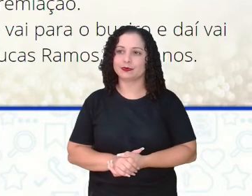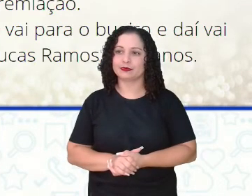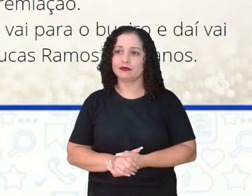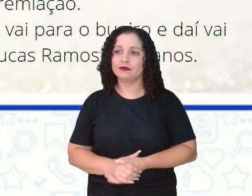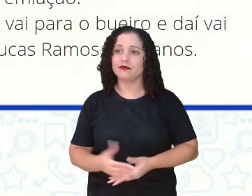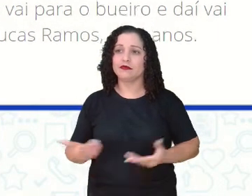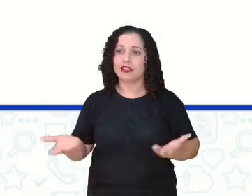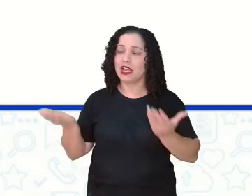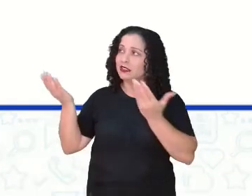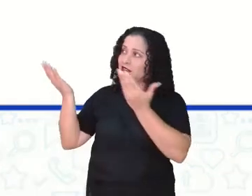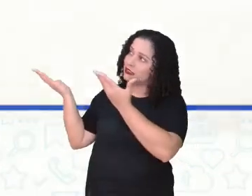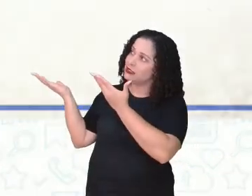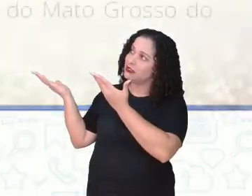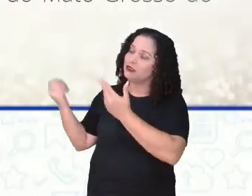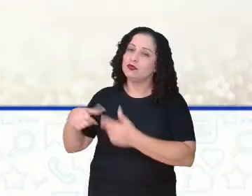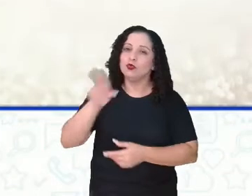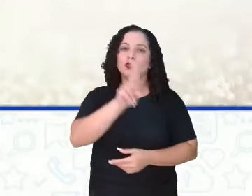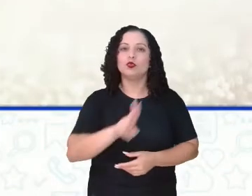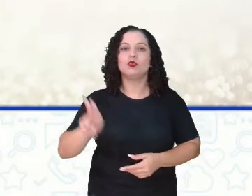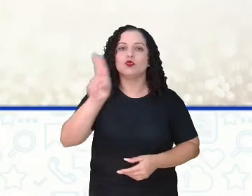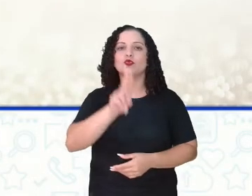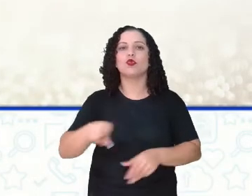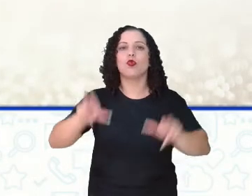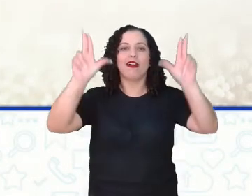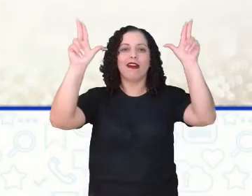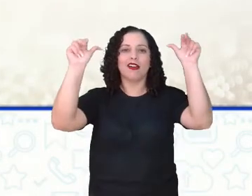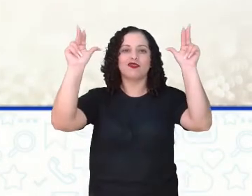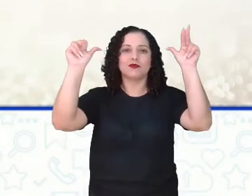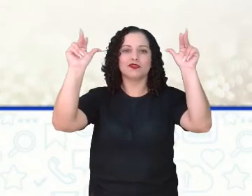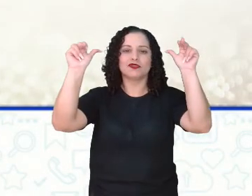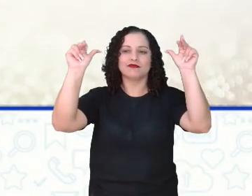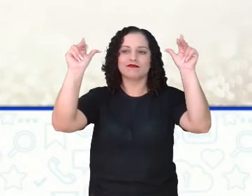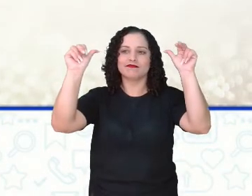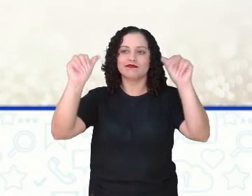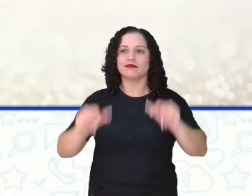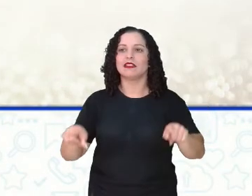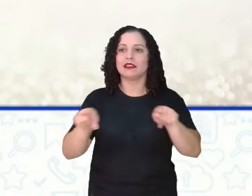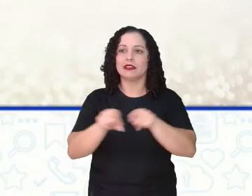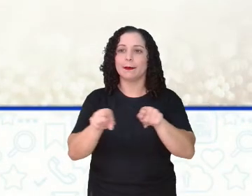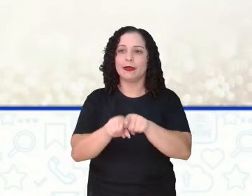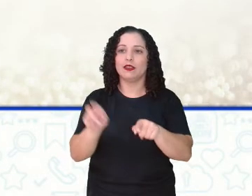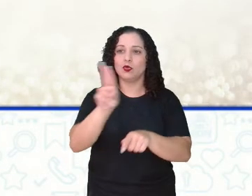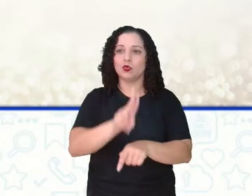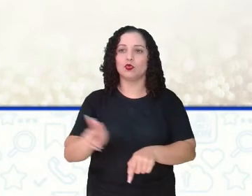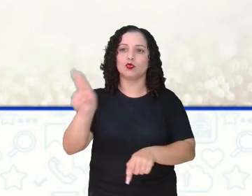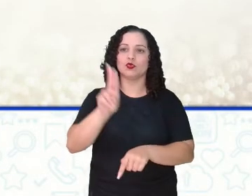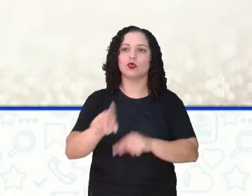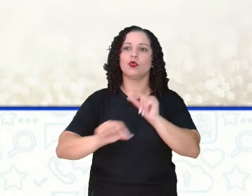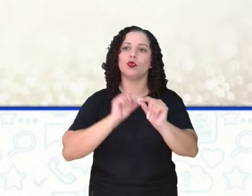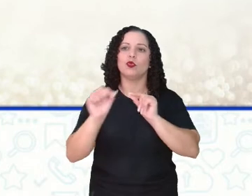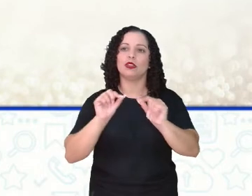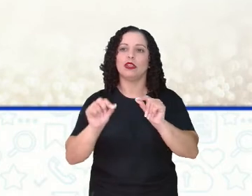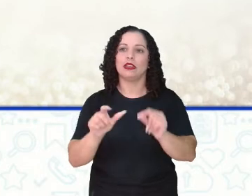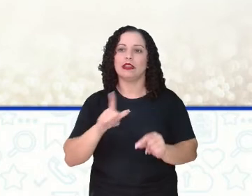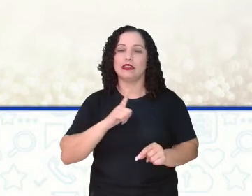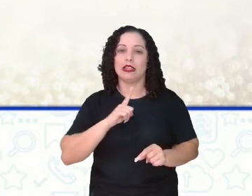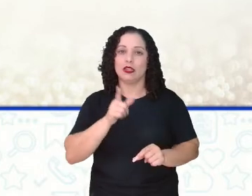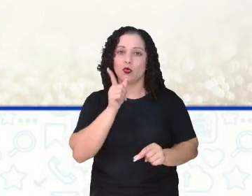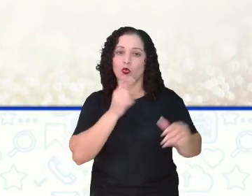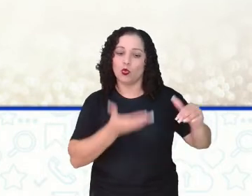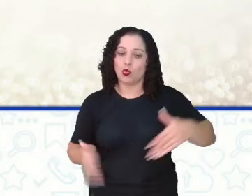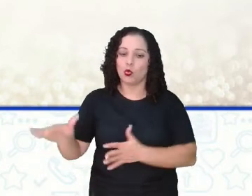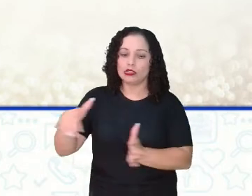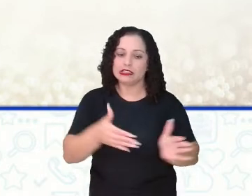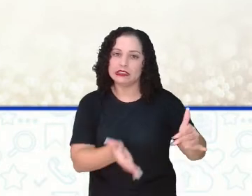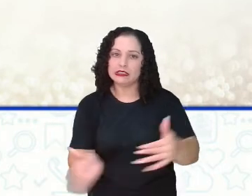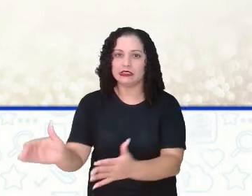gente usou as aspas, certo? Como também a gente usou aí, ó, batizado de um rio passa por aqui,